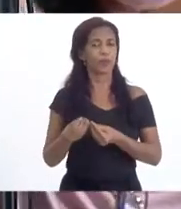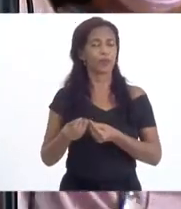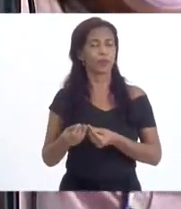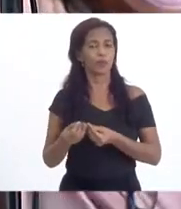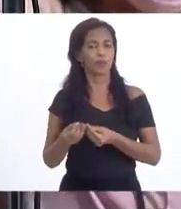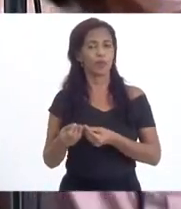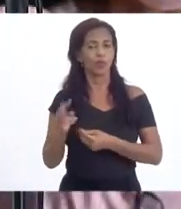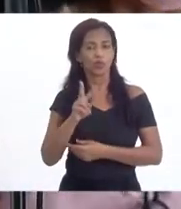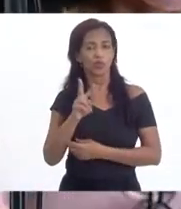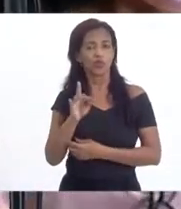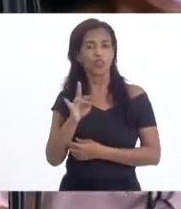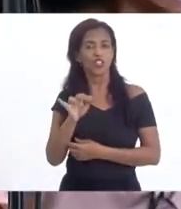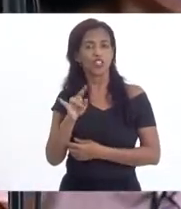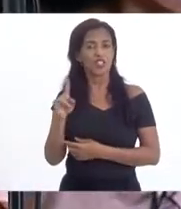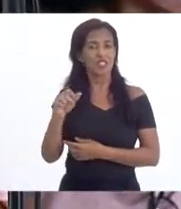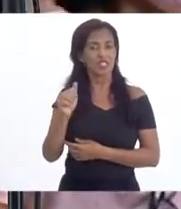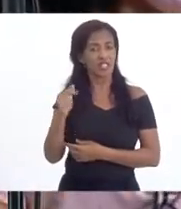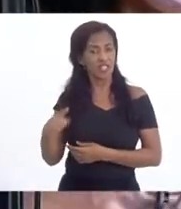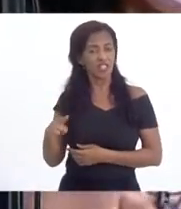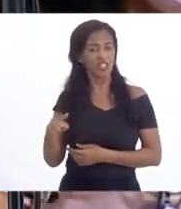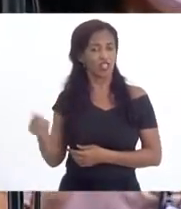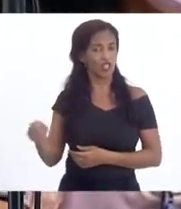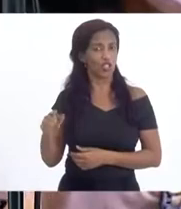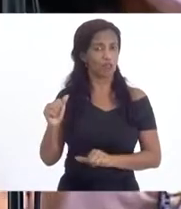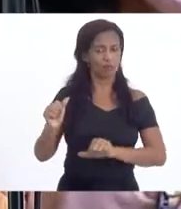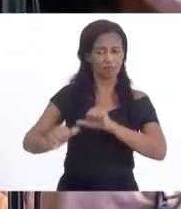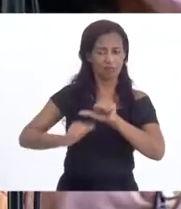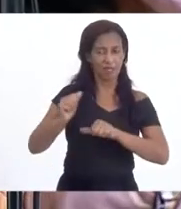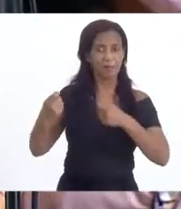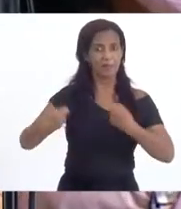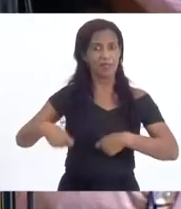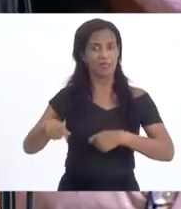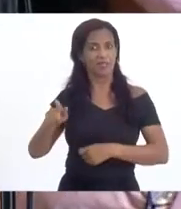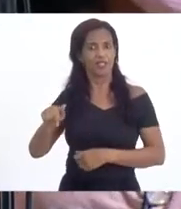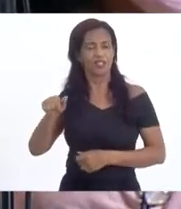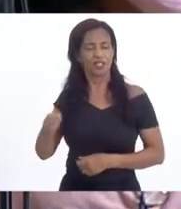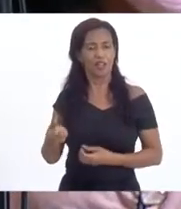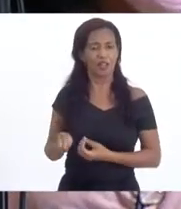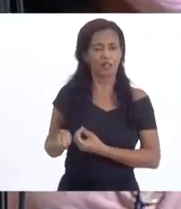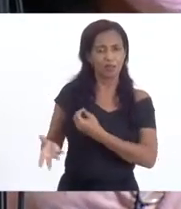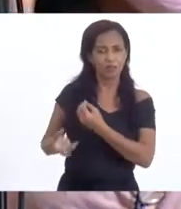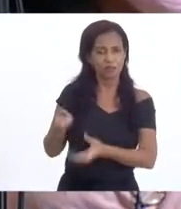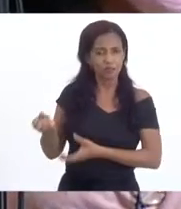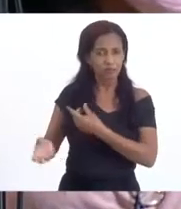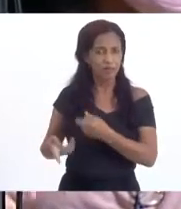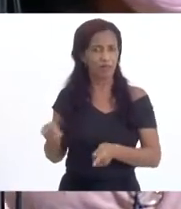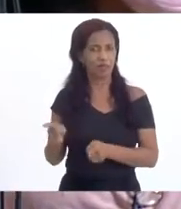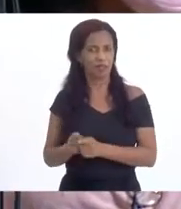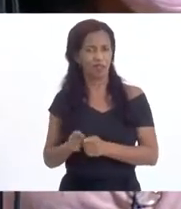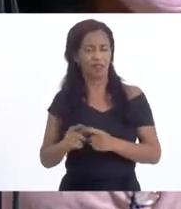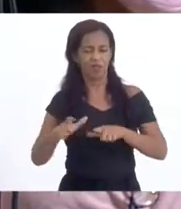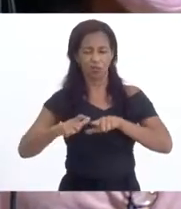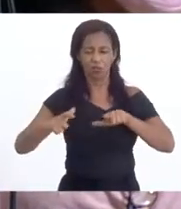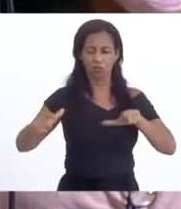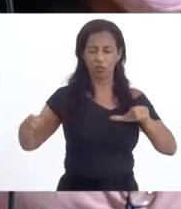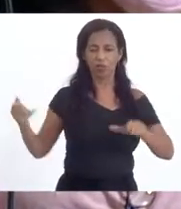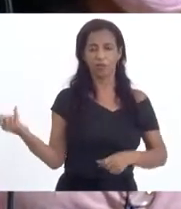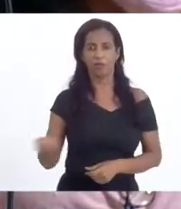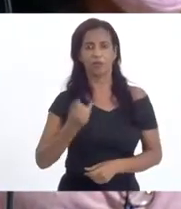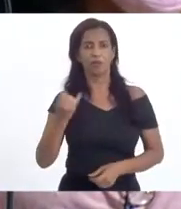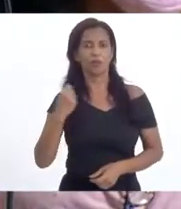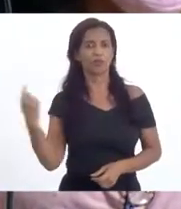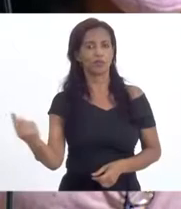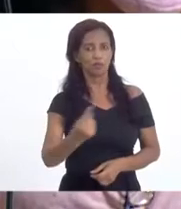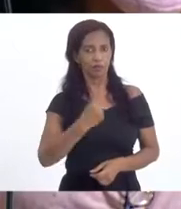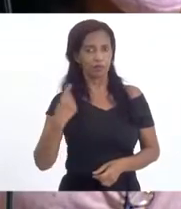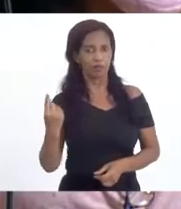dos fertilizantes, quando foi colocado aqui, fertilizante hidrogenado precisa de gás, e nós temos uma oferta muito grande, então, vetor de crescimento importante para todos nós